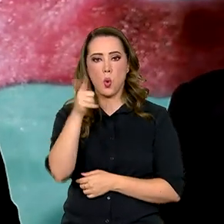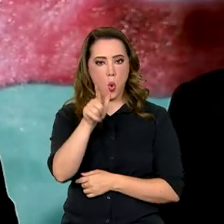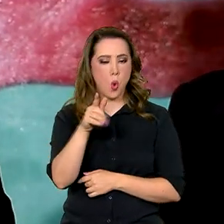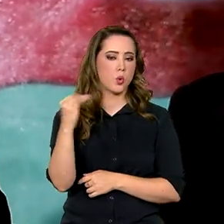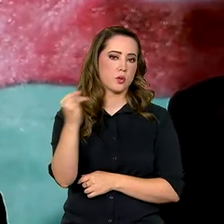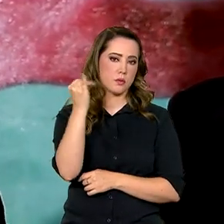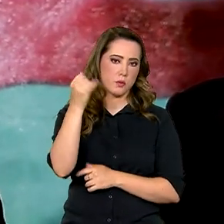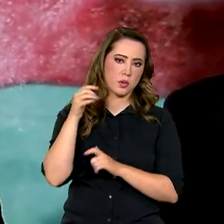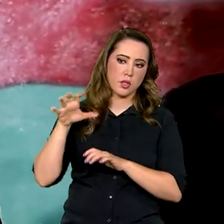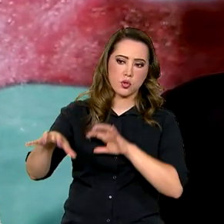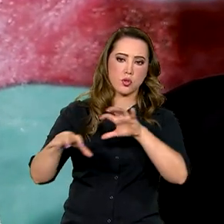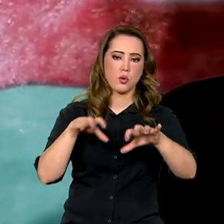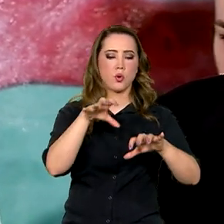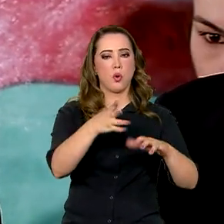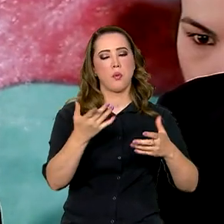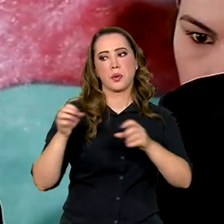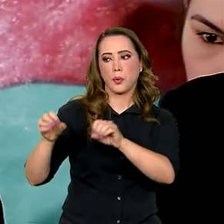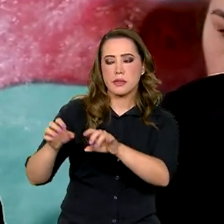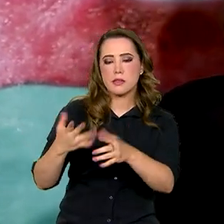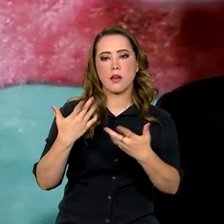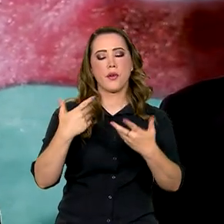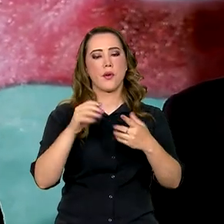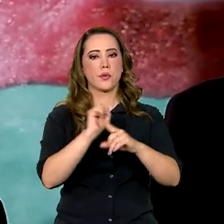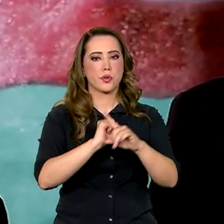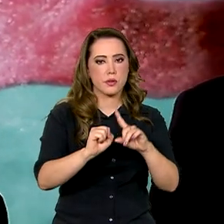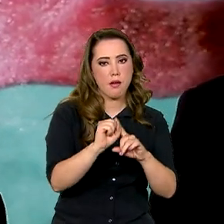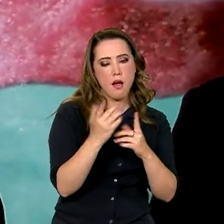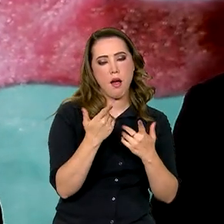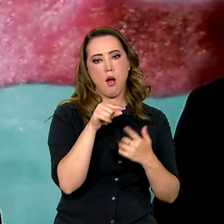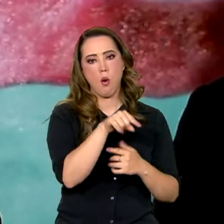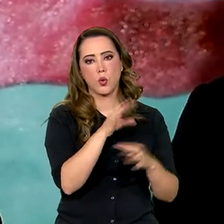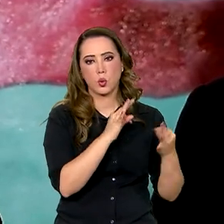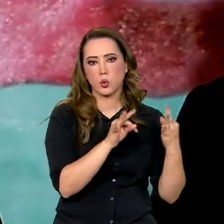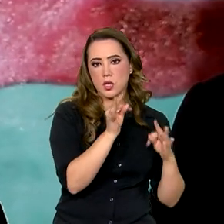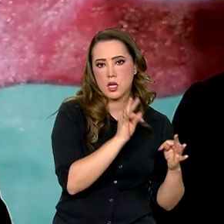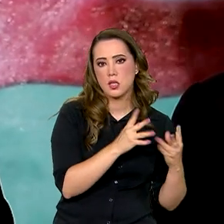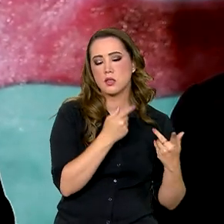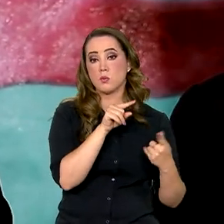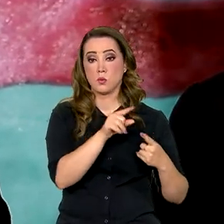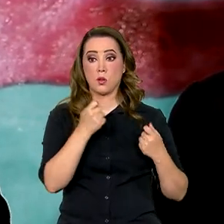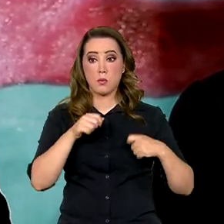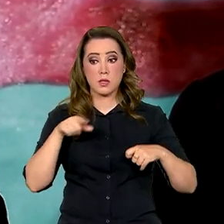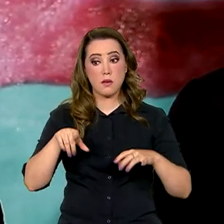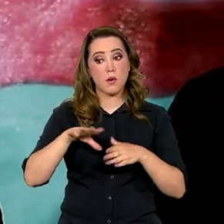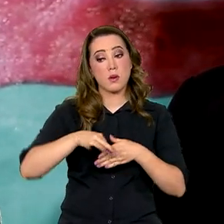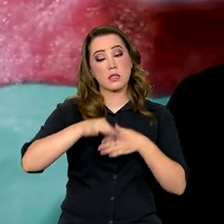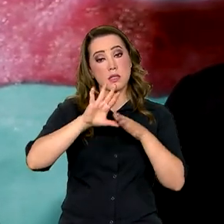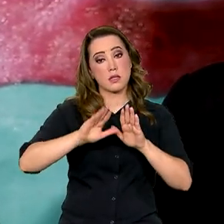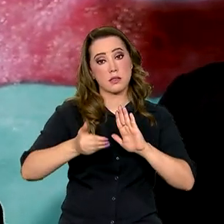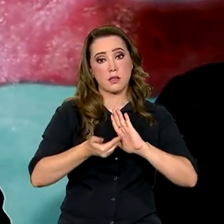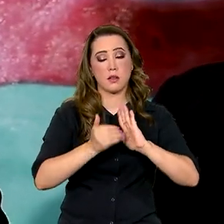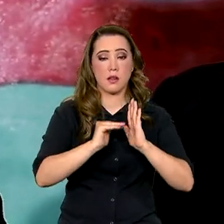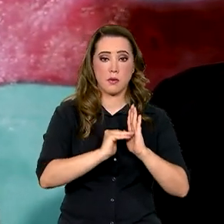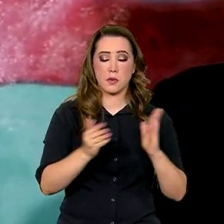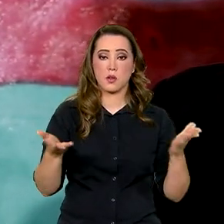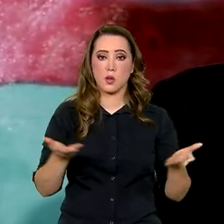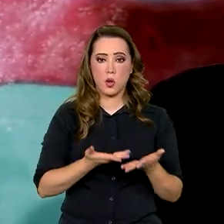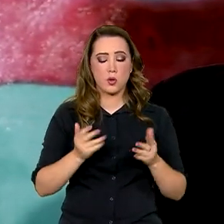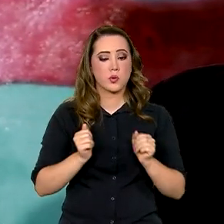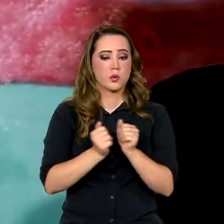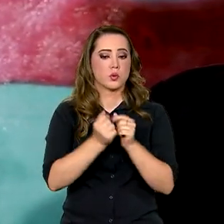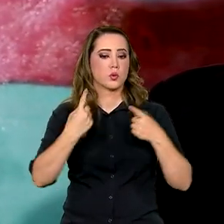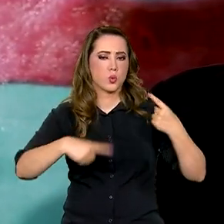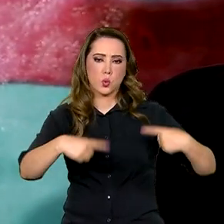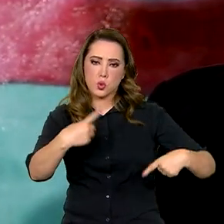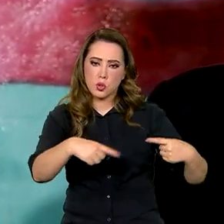educação isso é um consenso que há entre as lideranças da casa da câmara e do Senado que são as mesmas que estão agora nesse momento